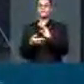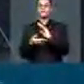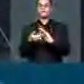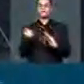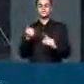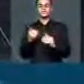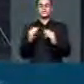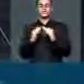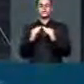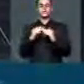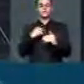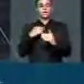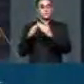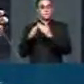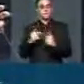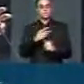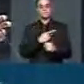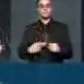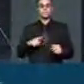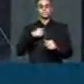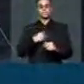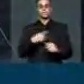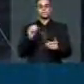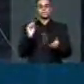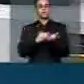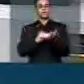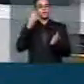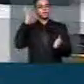peço, senhor presidente, que a gente publique na Voz do Brasil. Muito obrigado.